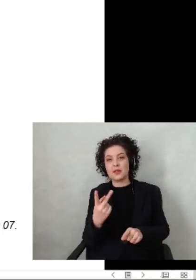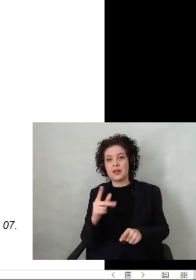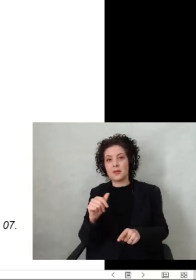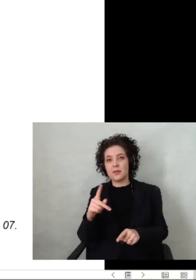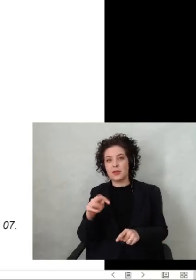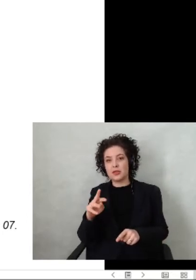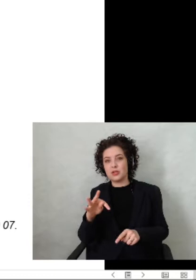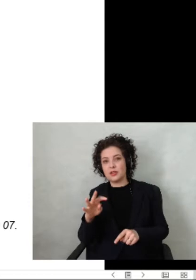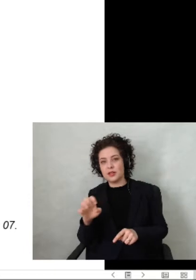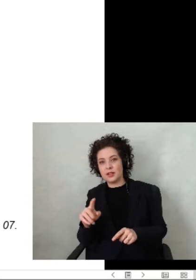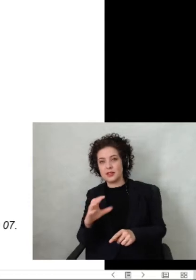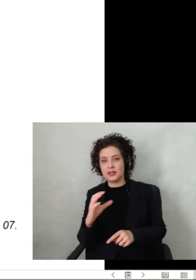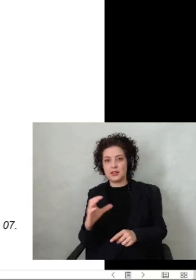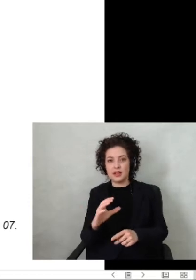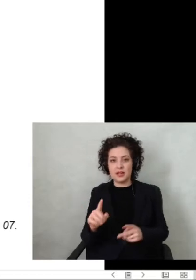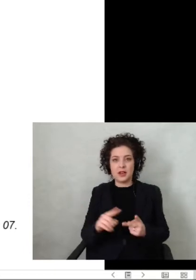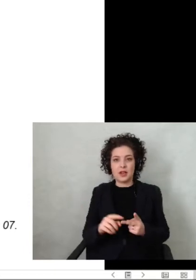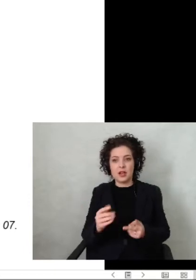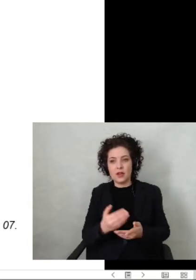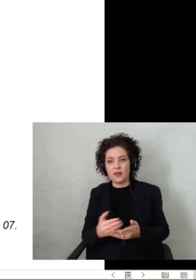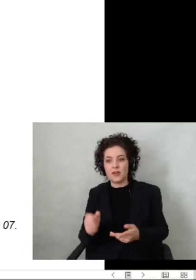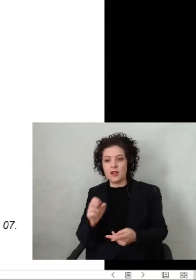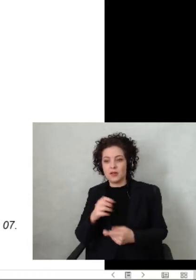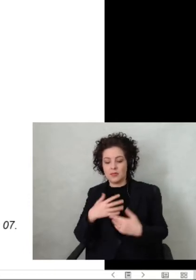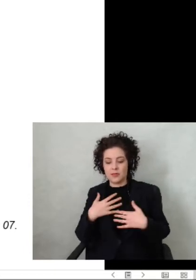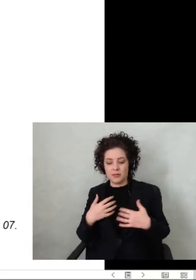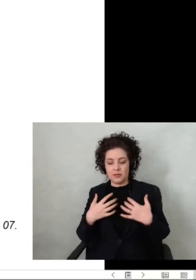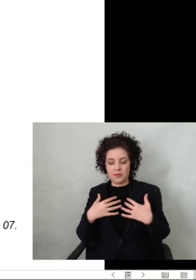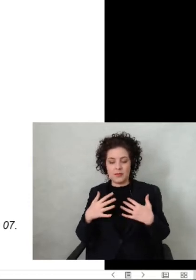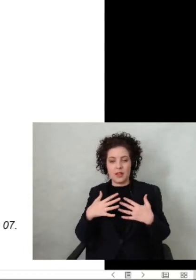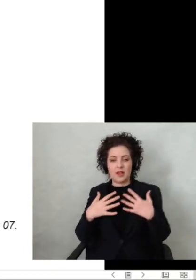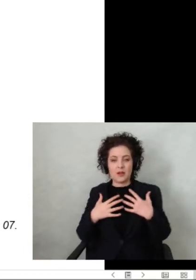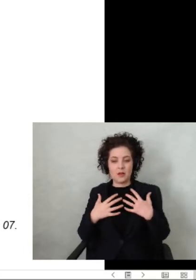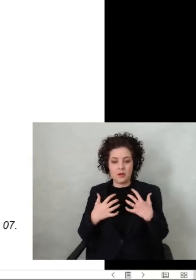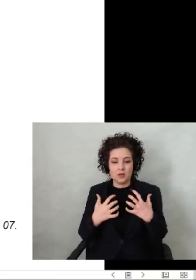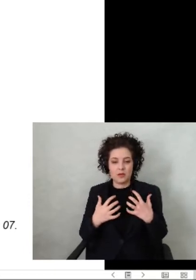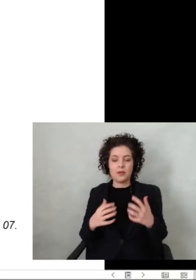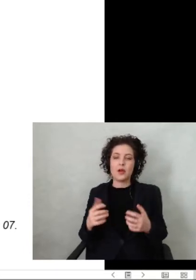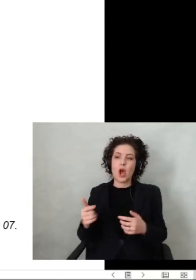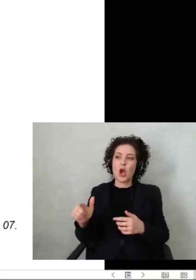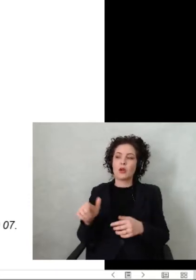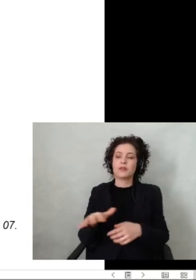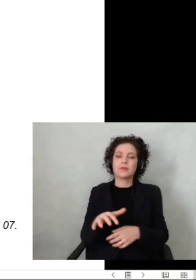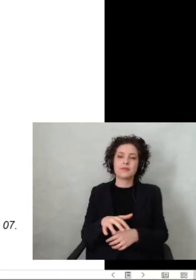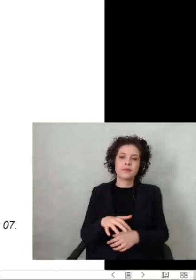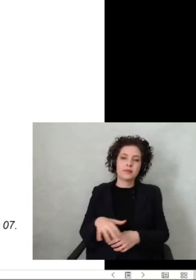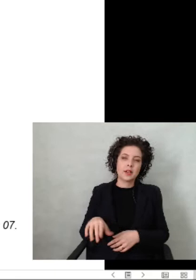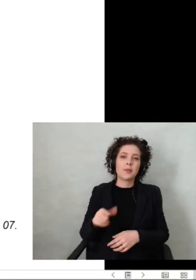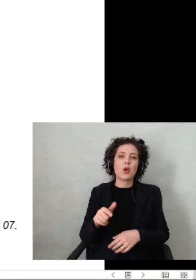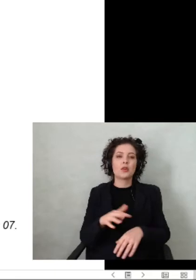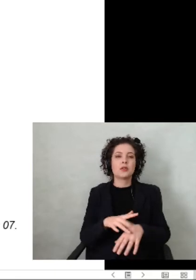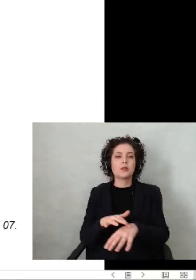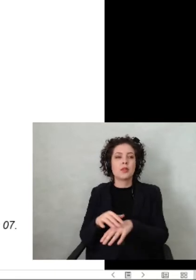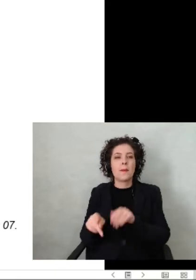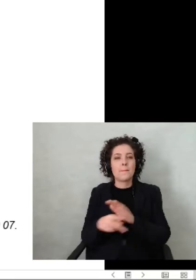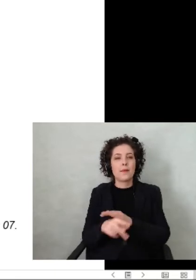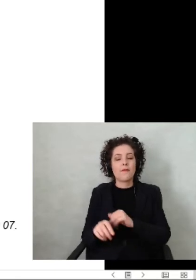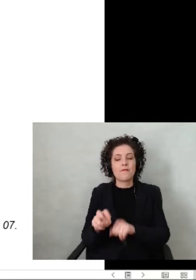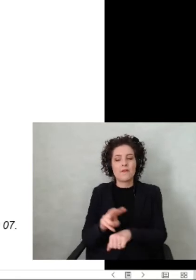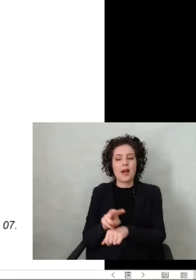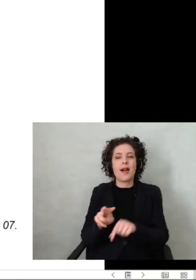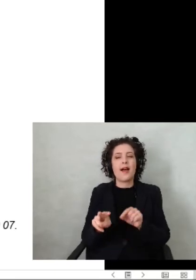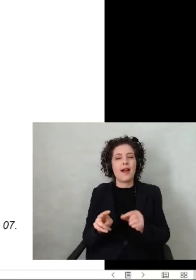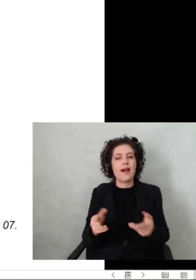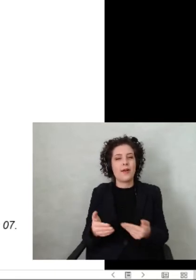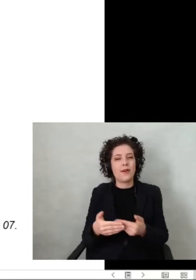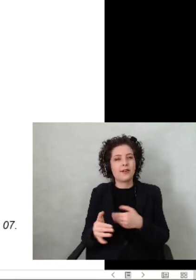para vírus sincicial respiratório, isso vai ser feito para outros patógenos virais a partir de agora. Ninguém